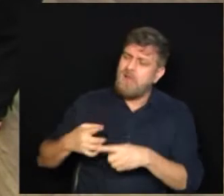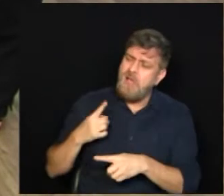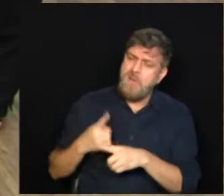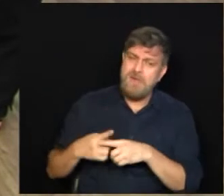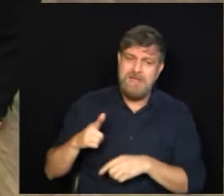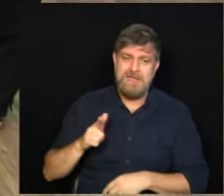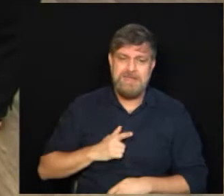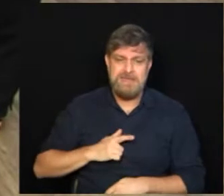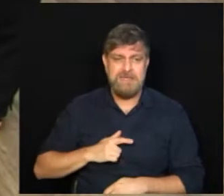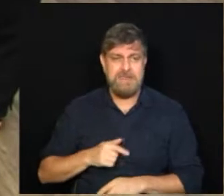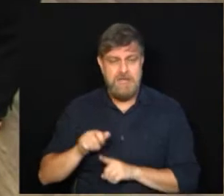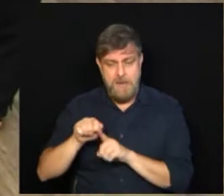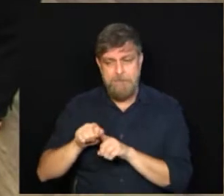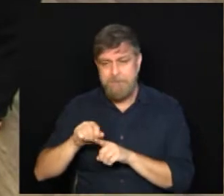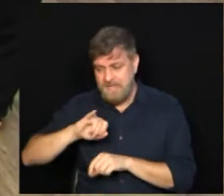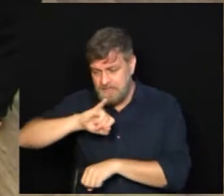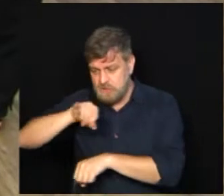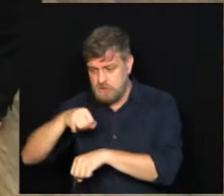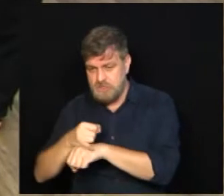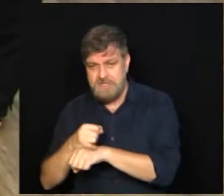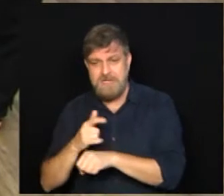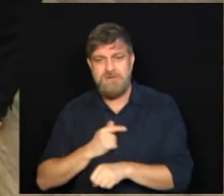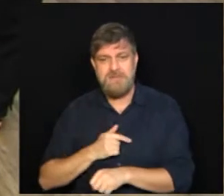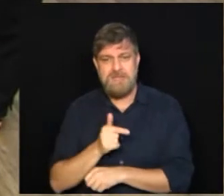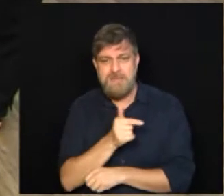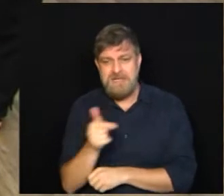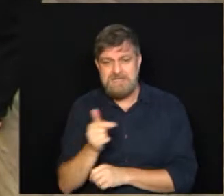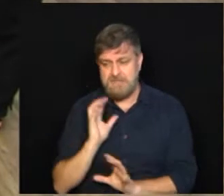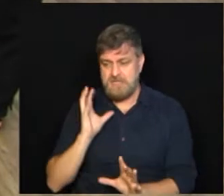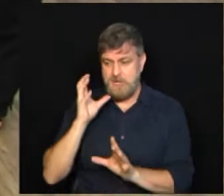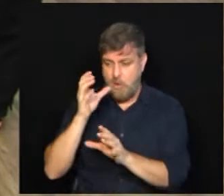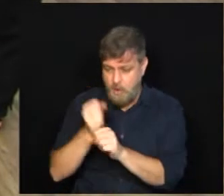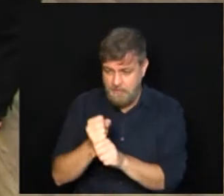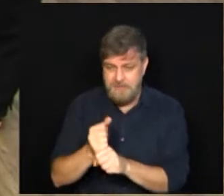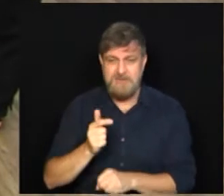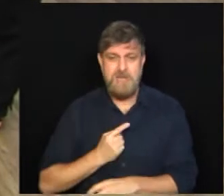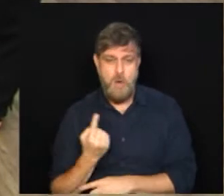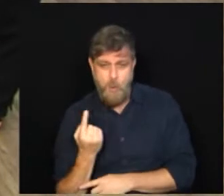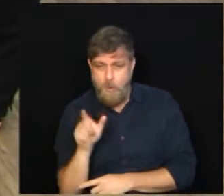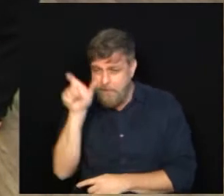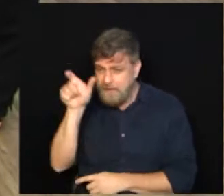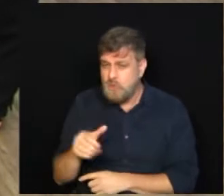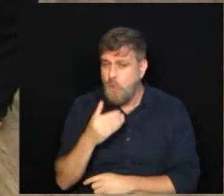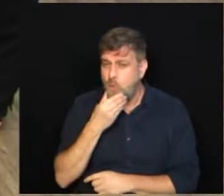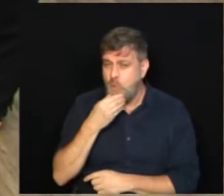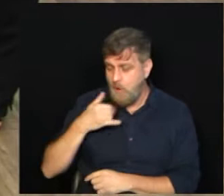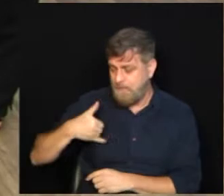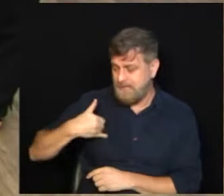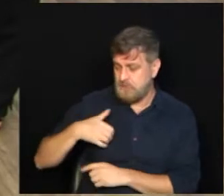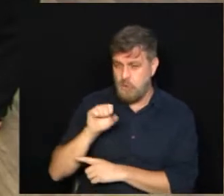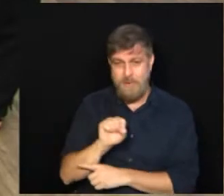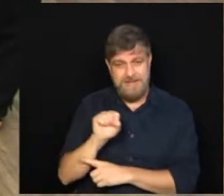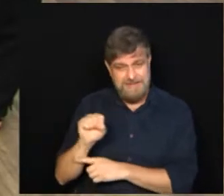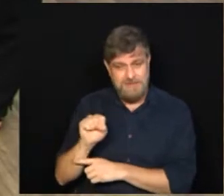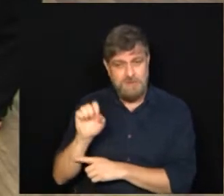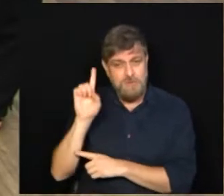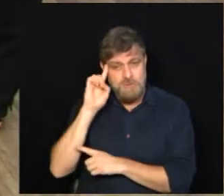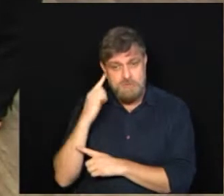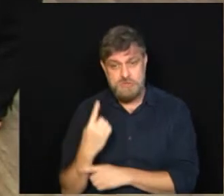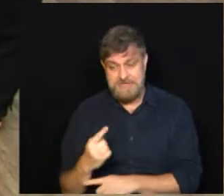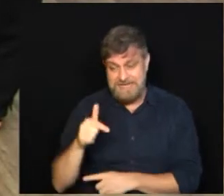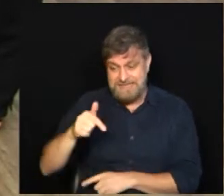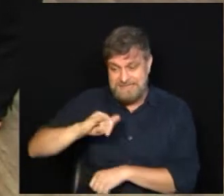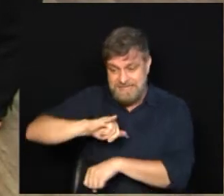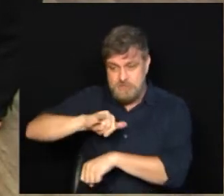tem morte do mês de janeiro e das últimas semanas? Sim, a gente tem um óbito de um homem de 88 anos de dia 17 de